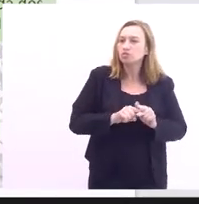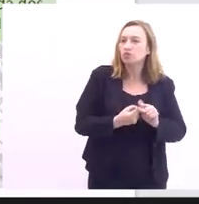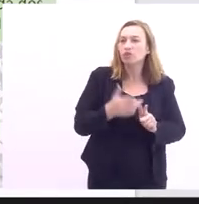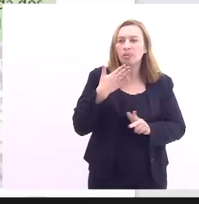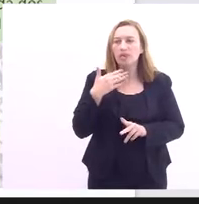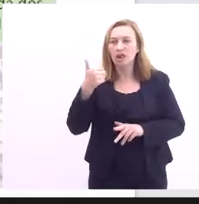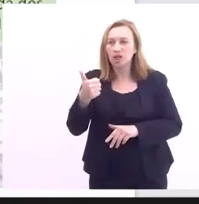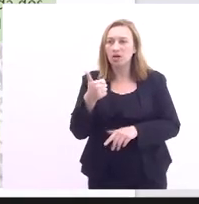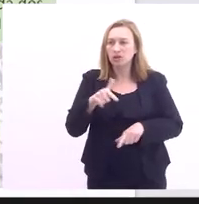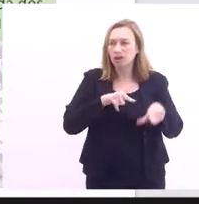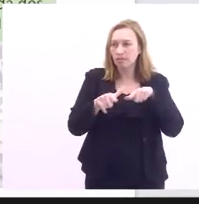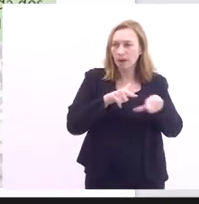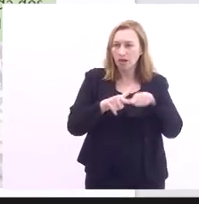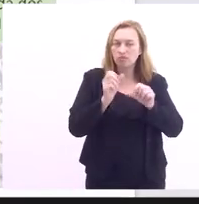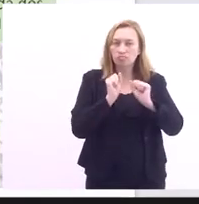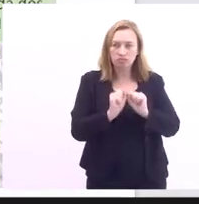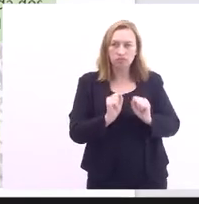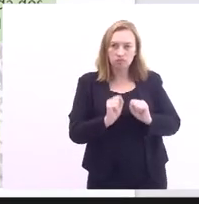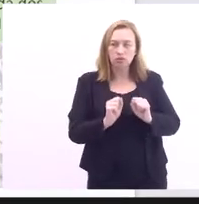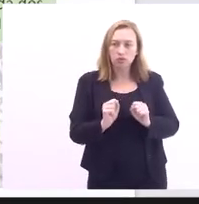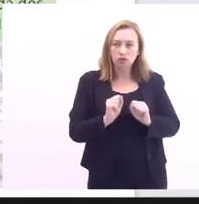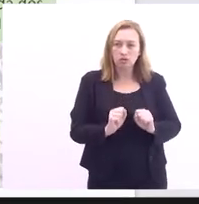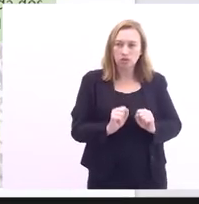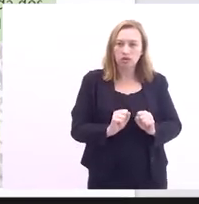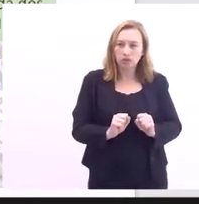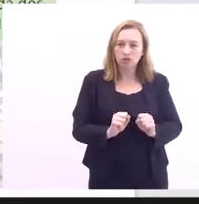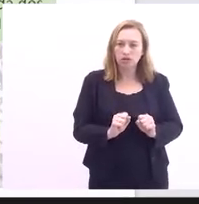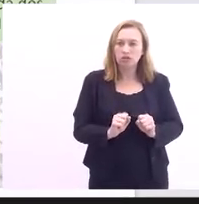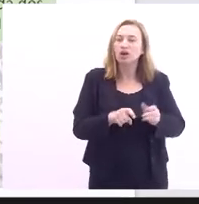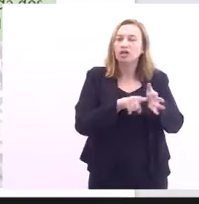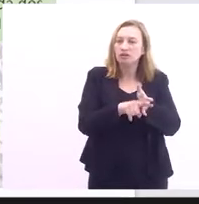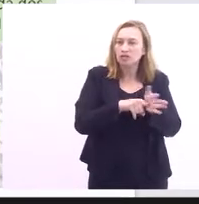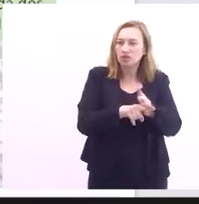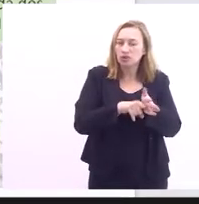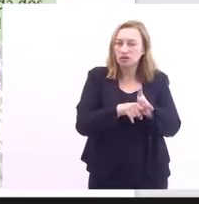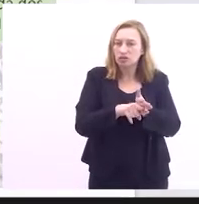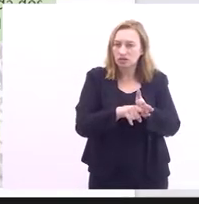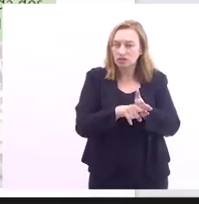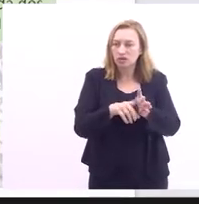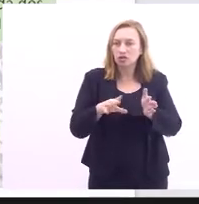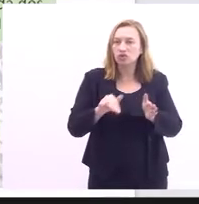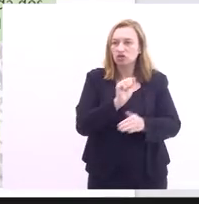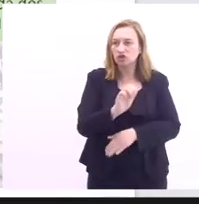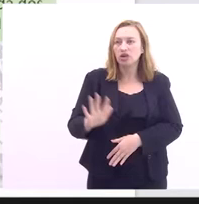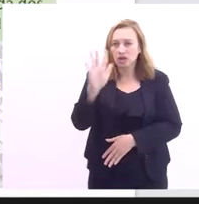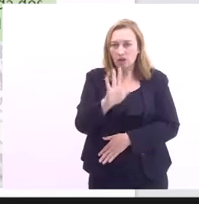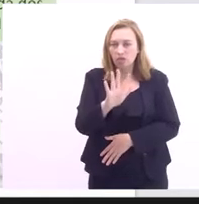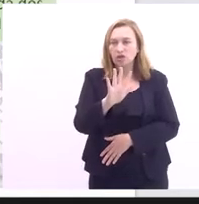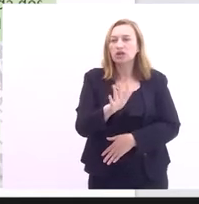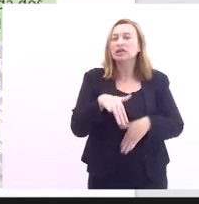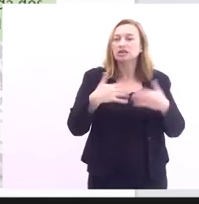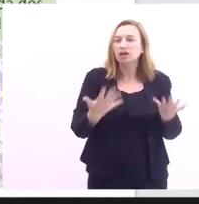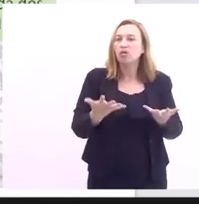melhor forma possível e com o melhor retorno às fiscalizações da ANEEL como um todo, né? Então, a gente tem hoje, antigamente